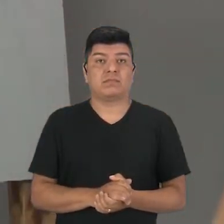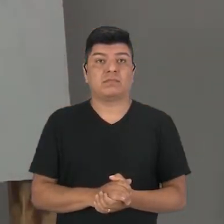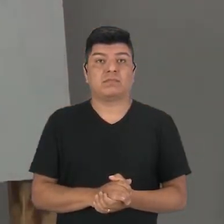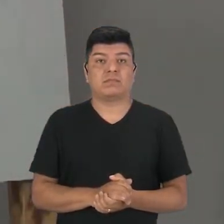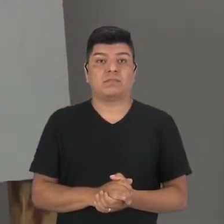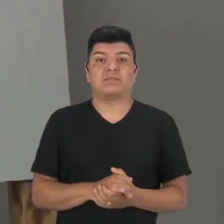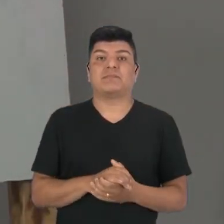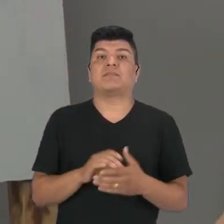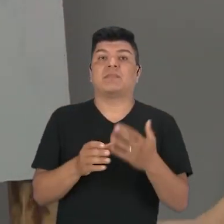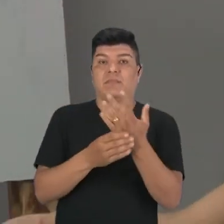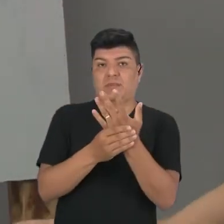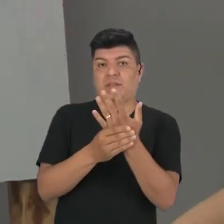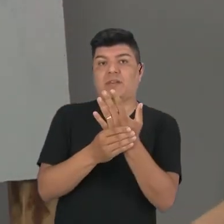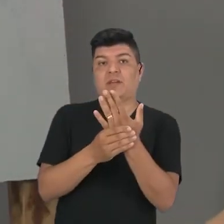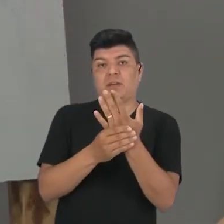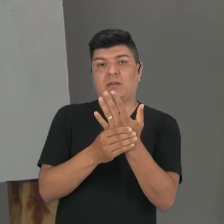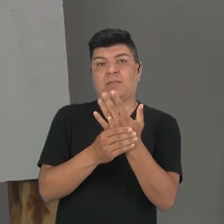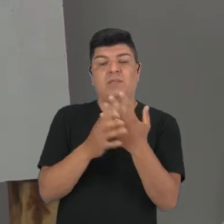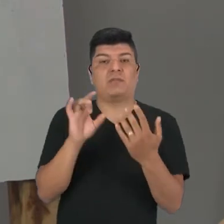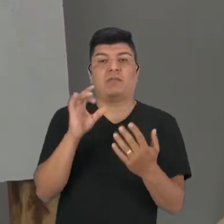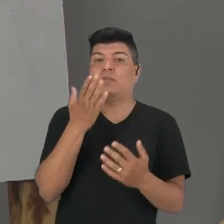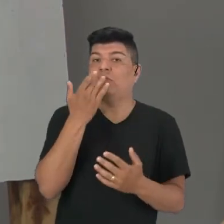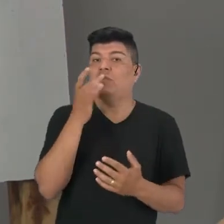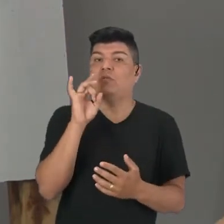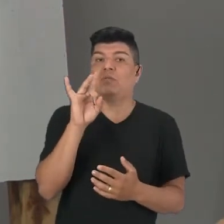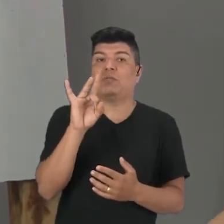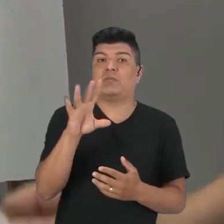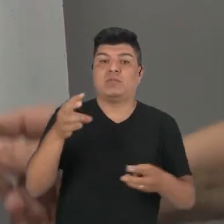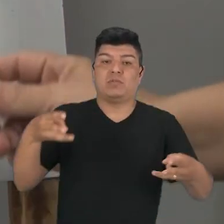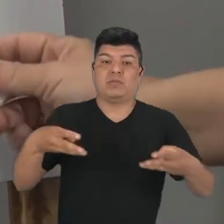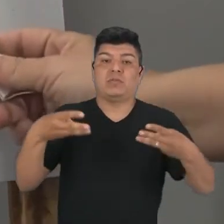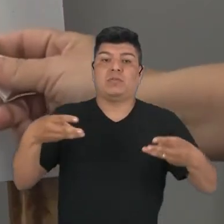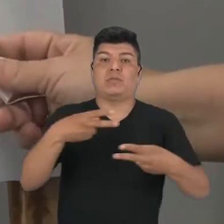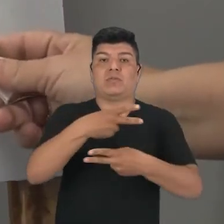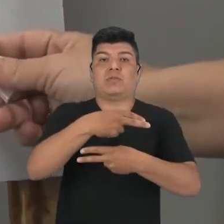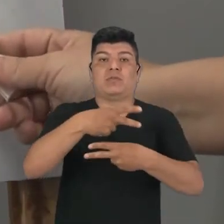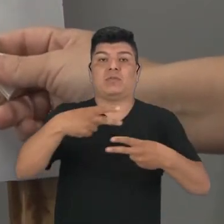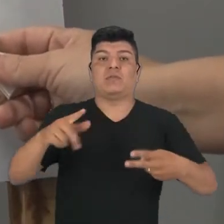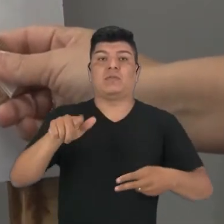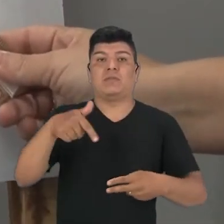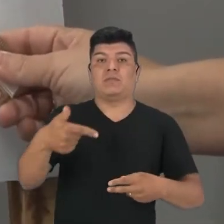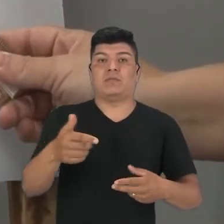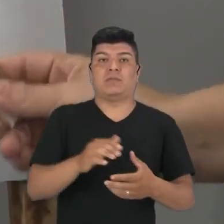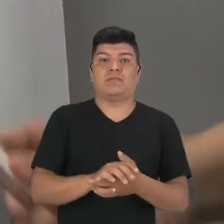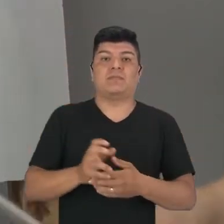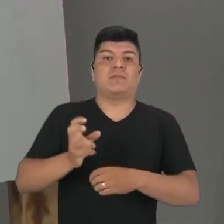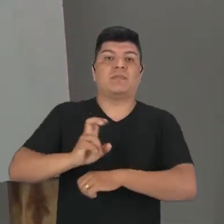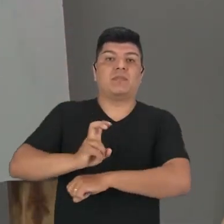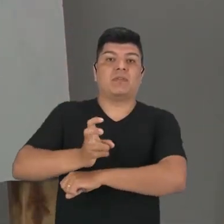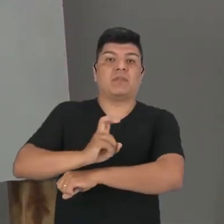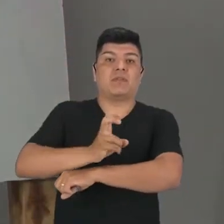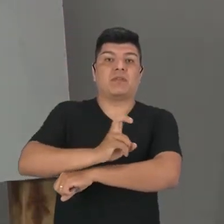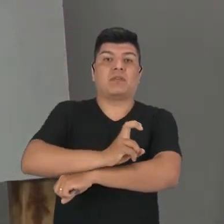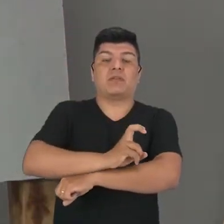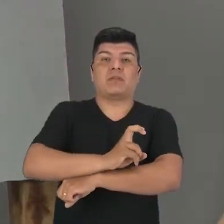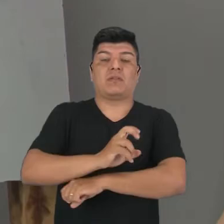é herbívoro também ele come apenas vegetais Vamos para o próximo cobra